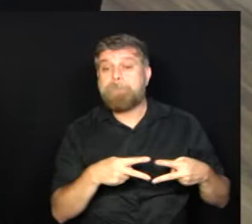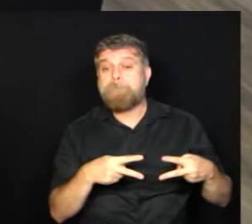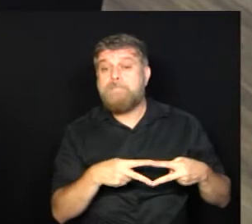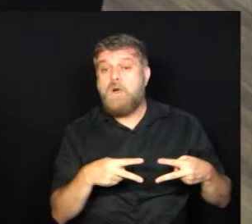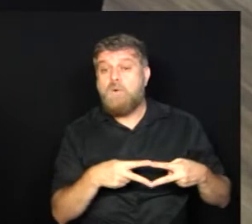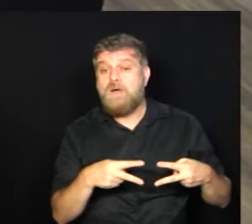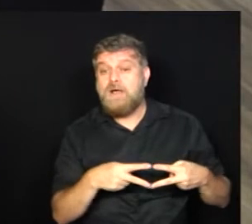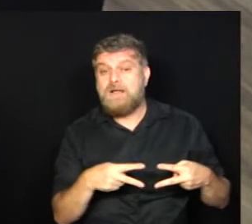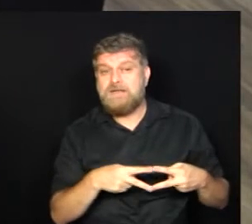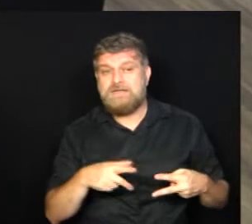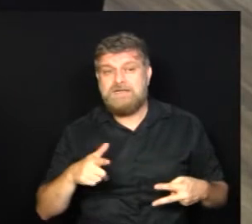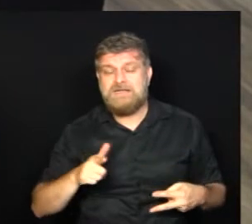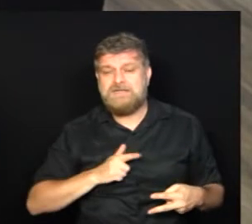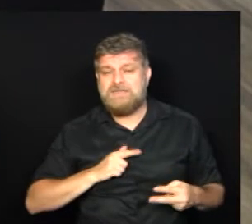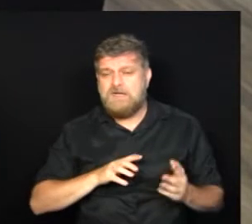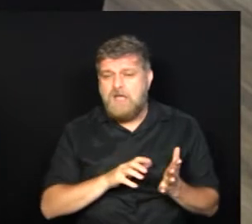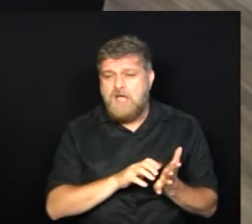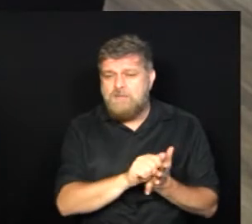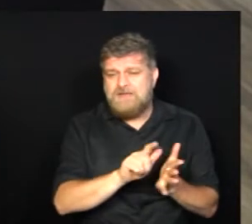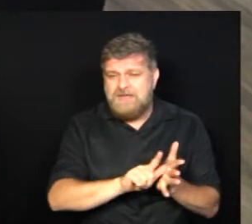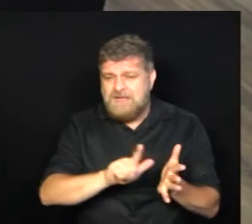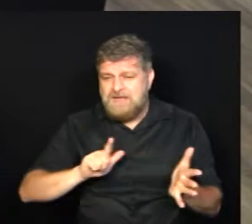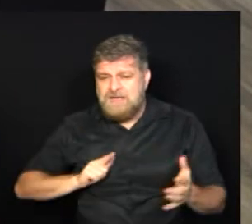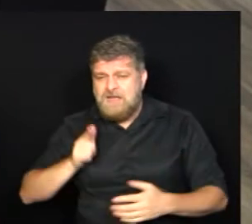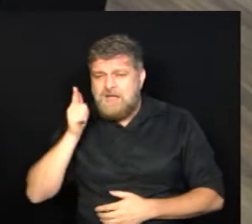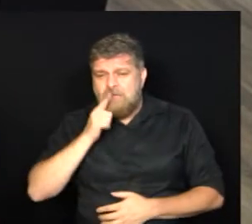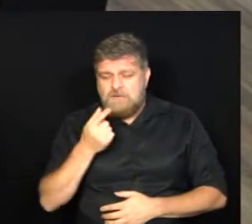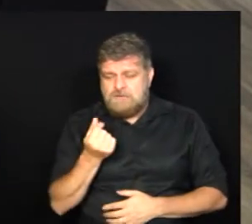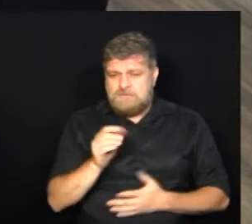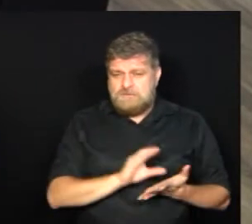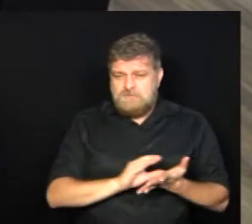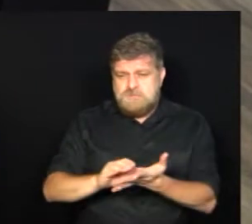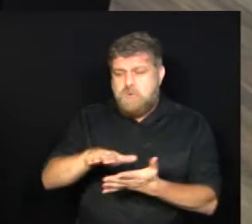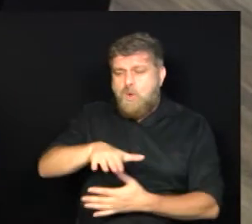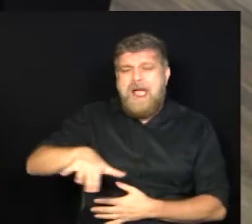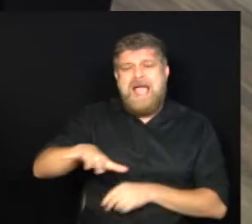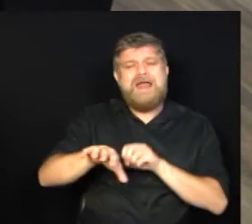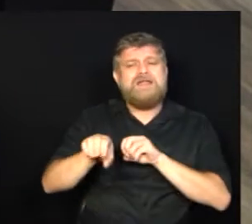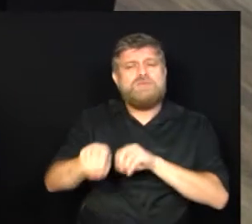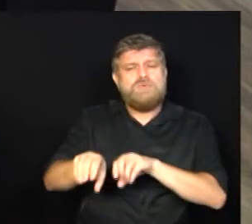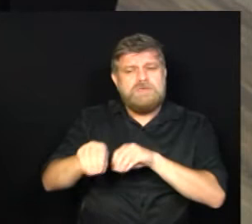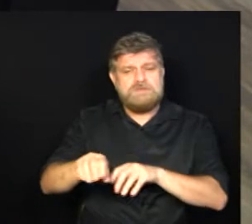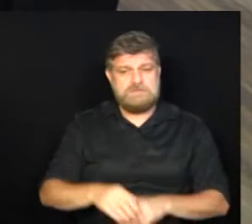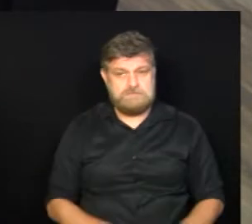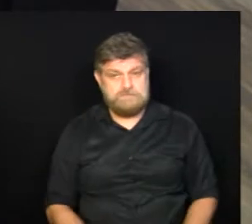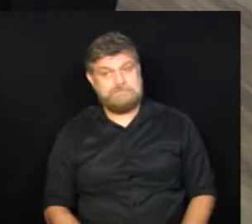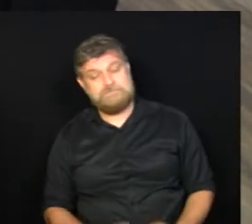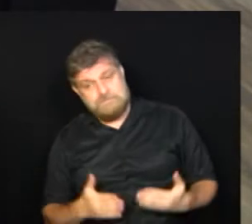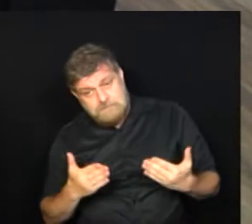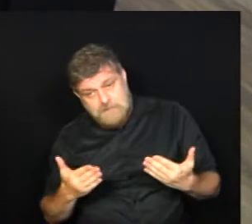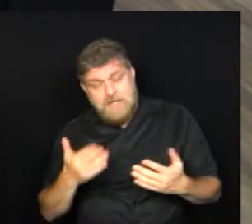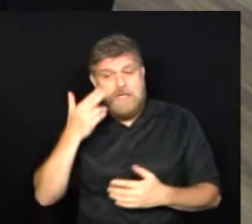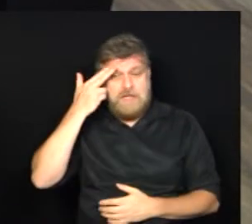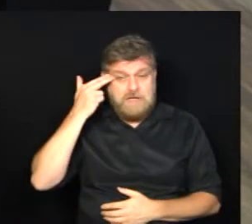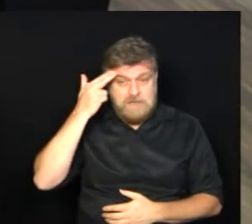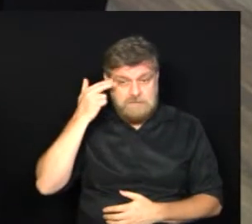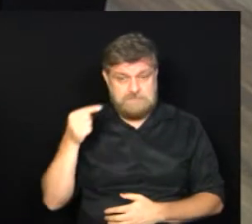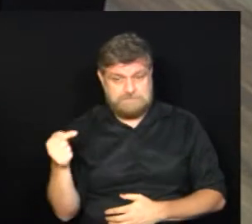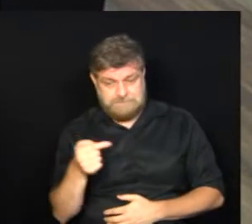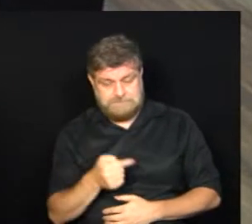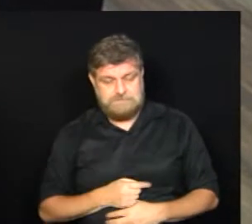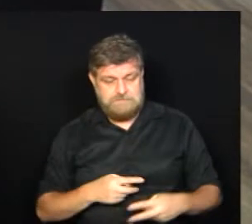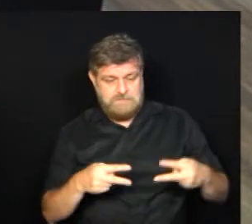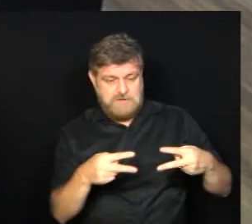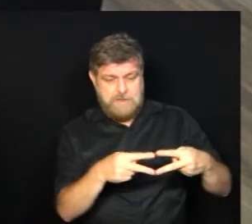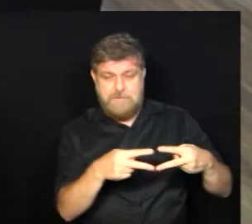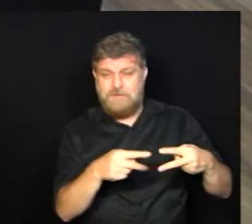tem uma pré-inscrição para uma bolsa de educação. Explica para a gente, Mina Abreu. A cidade, Gabriel, tem um plano